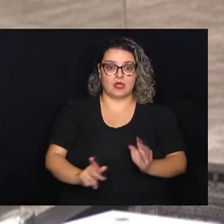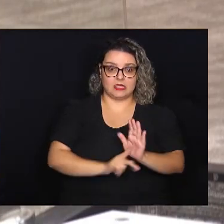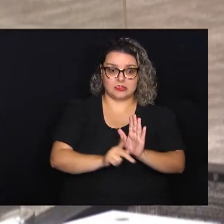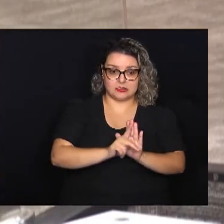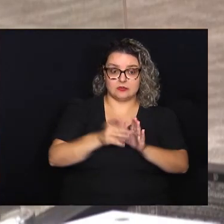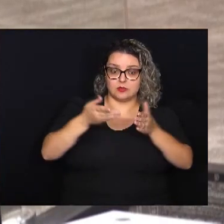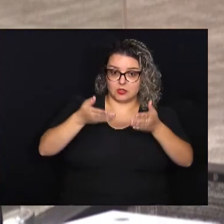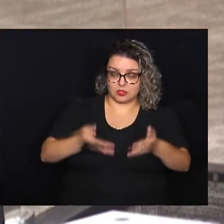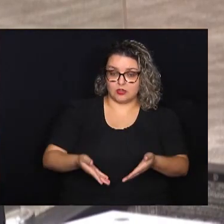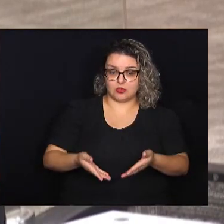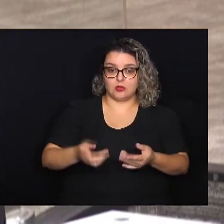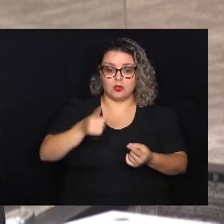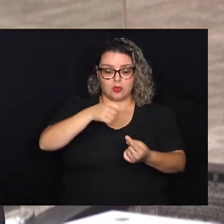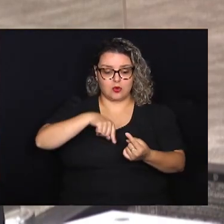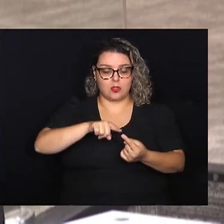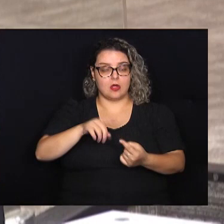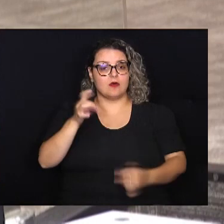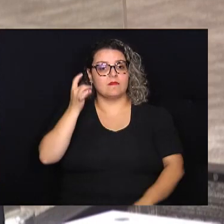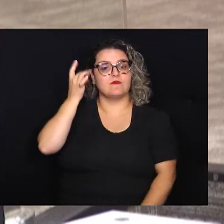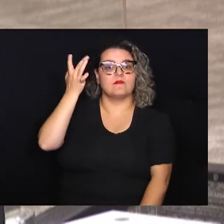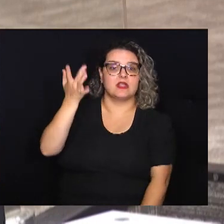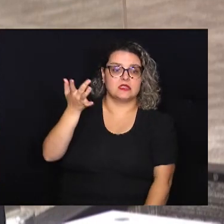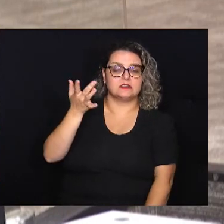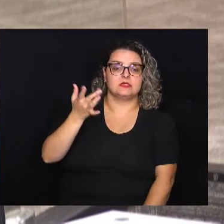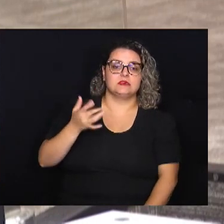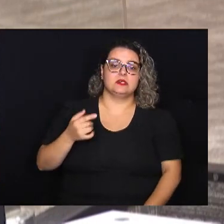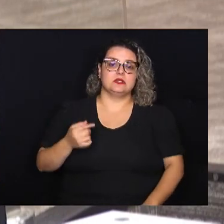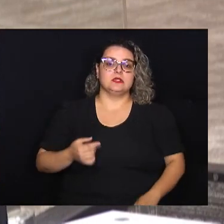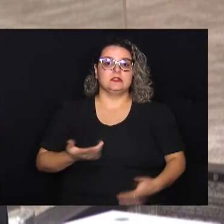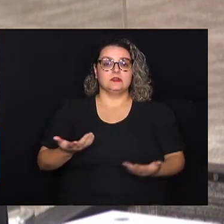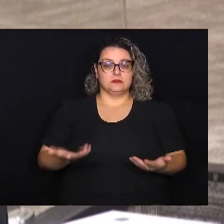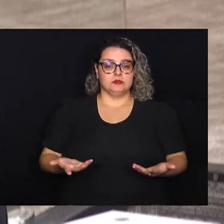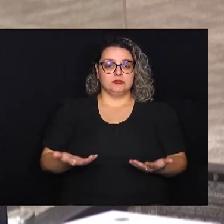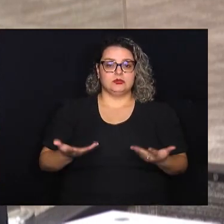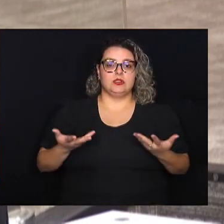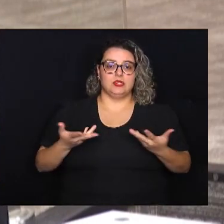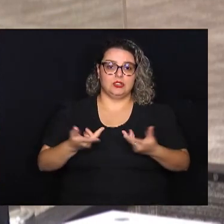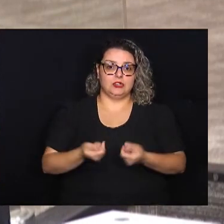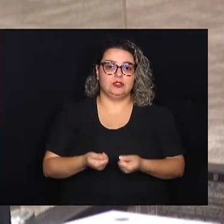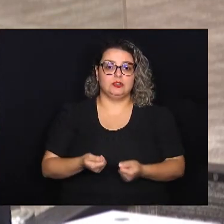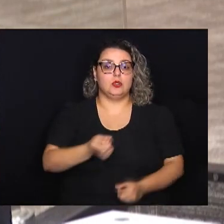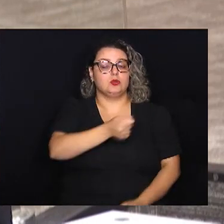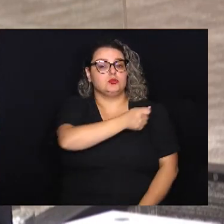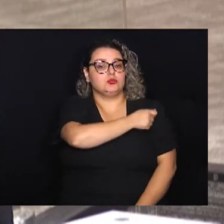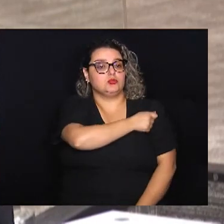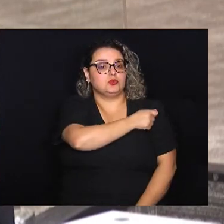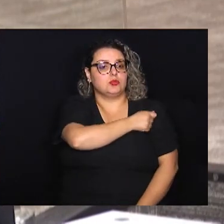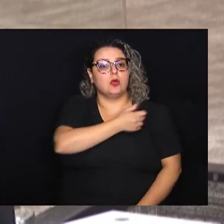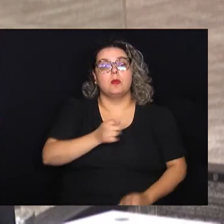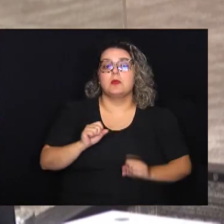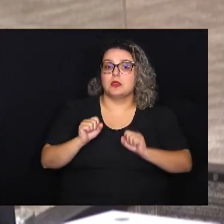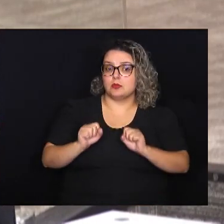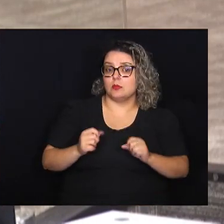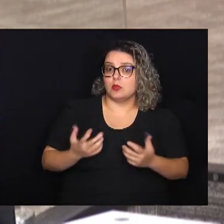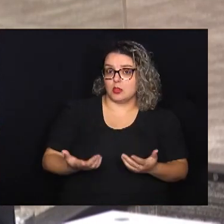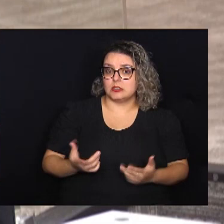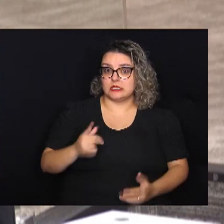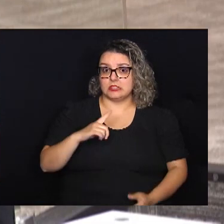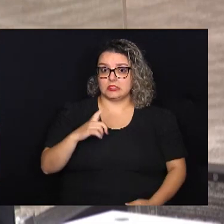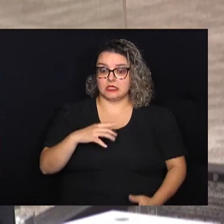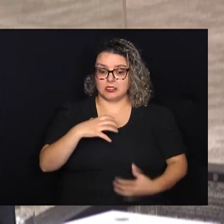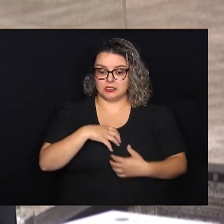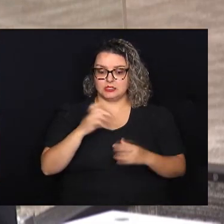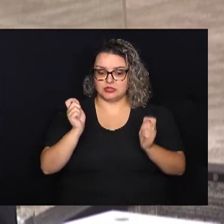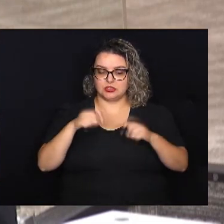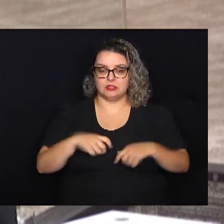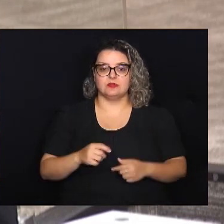no intuito de facilitar a ida desses desses alunos para que eles possam ter condições de fazer